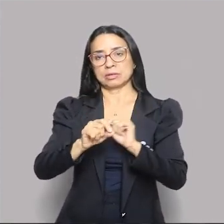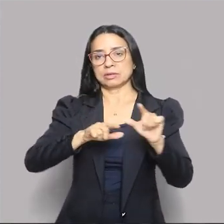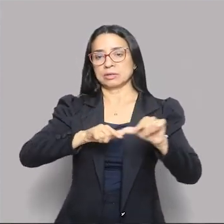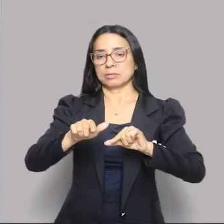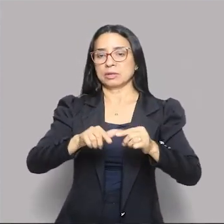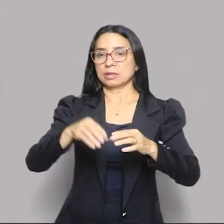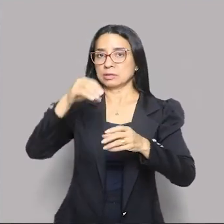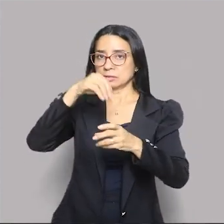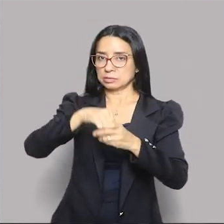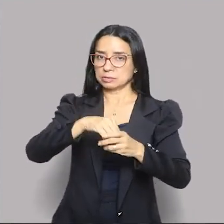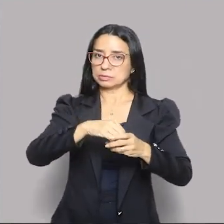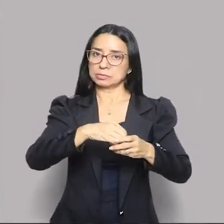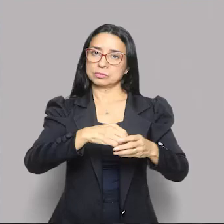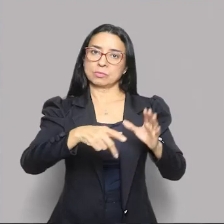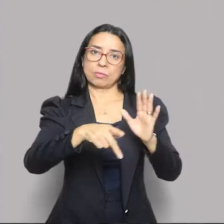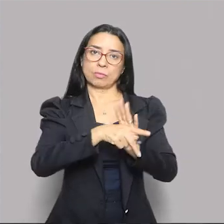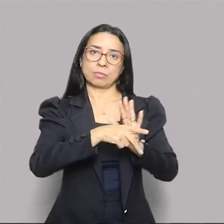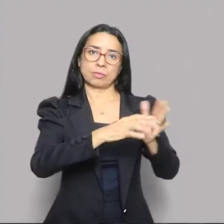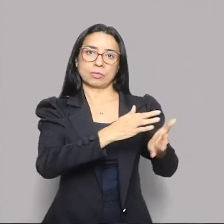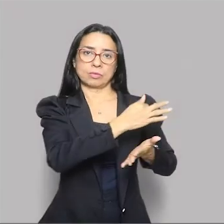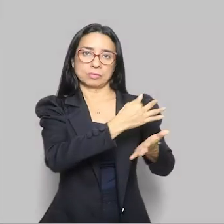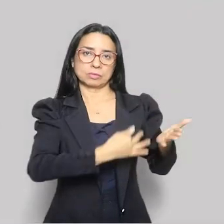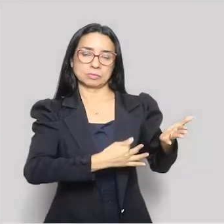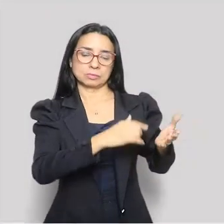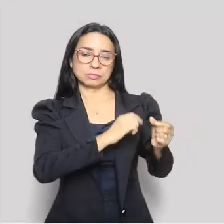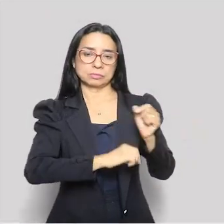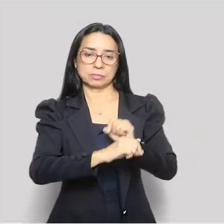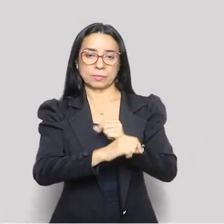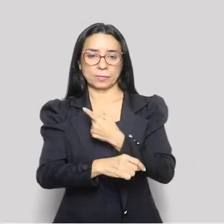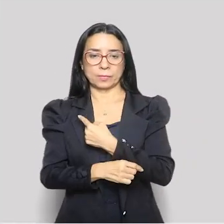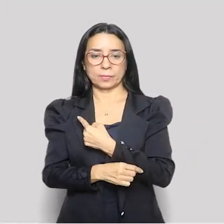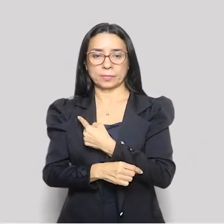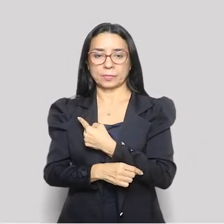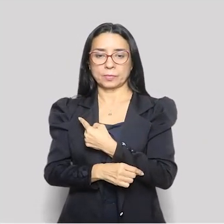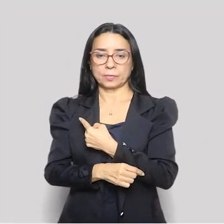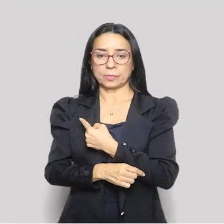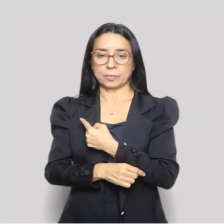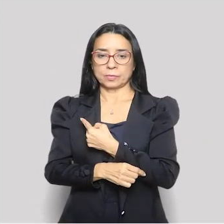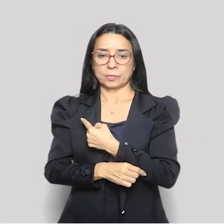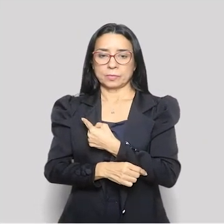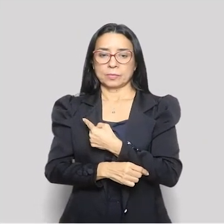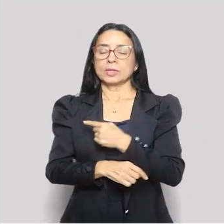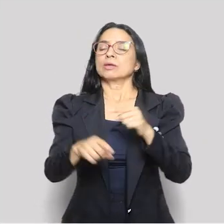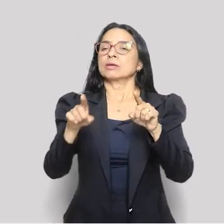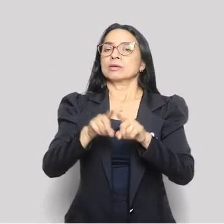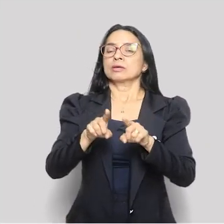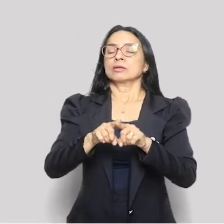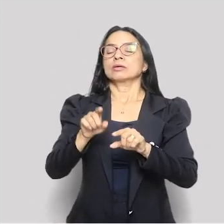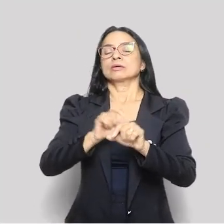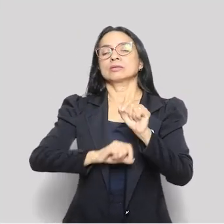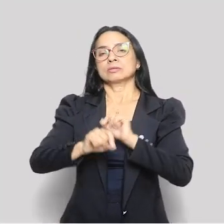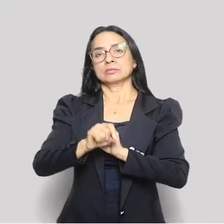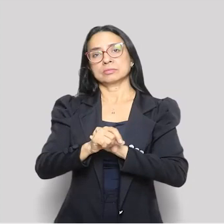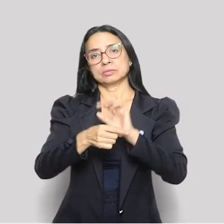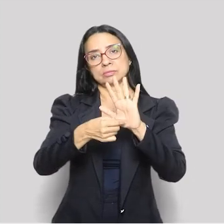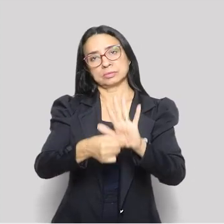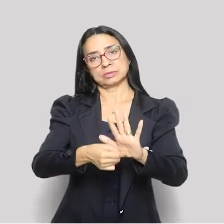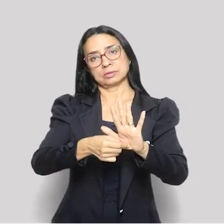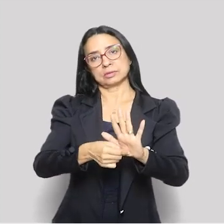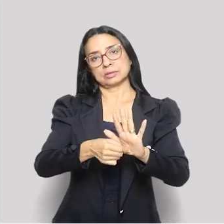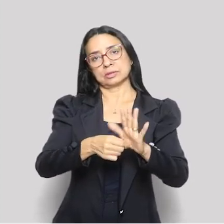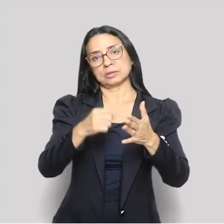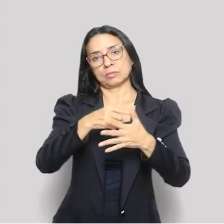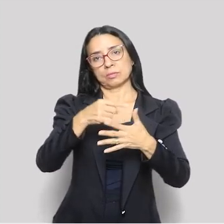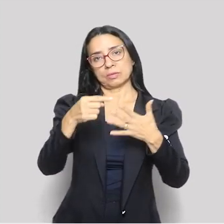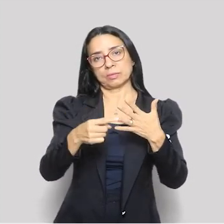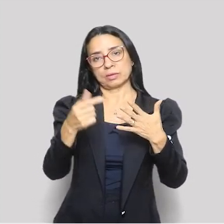do seu texto. E aí você coloca o operador argumentativo e coloca também a apresentação do aspecto 2 a ser analisado. De